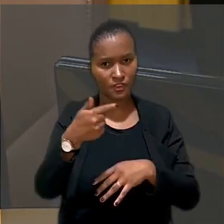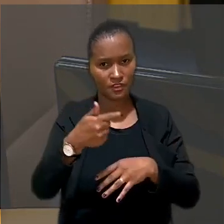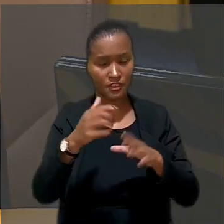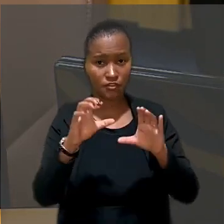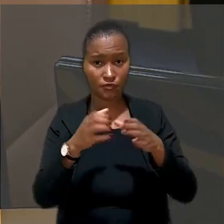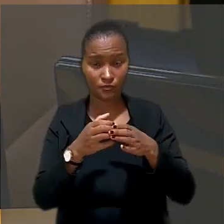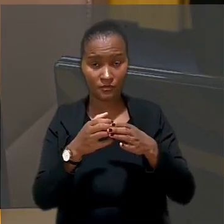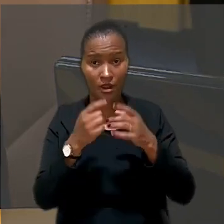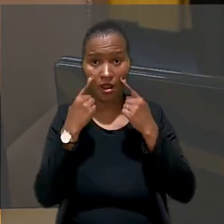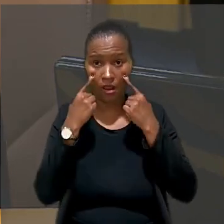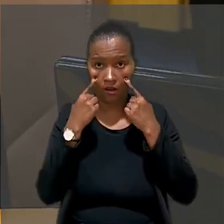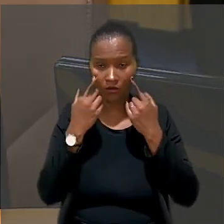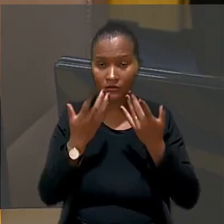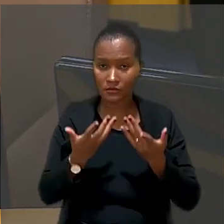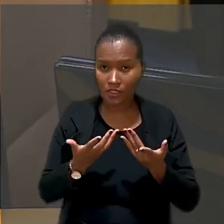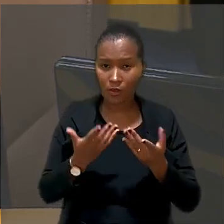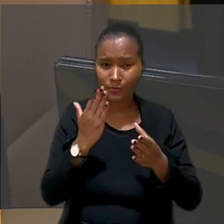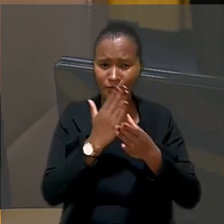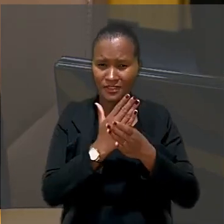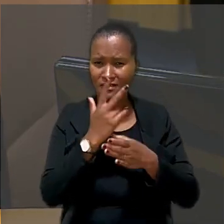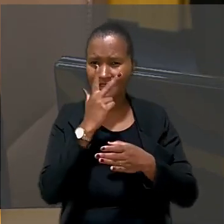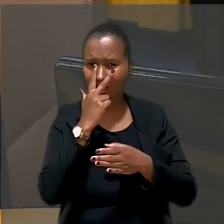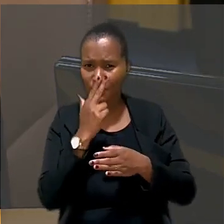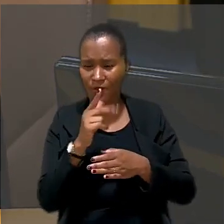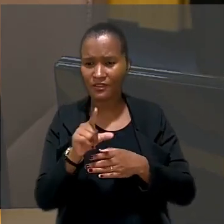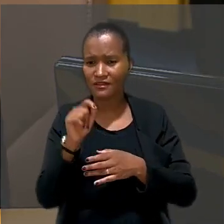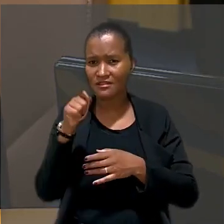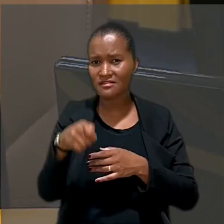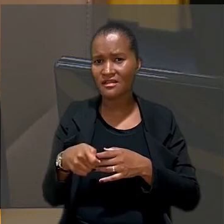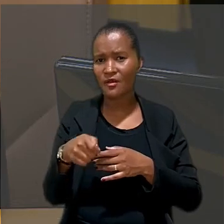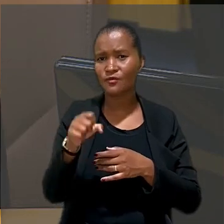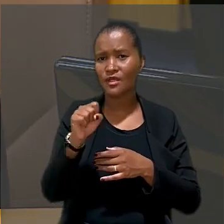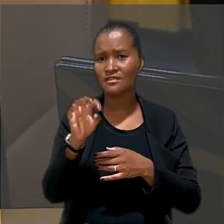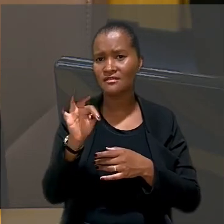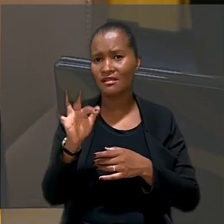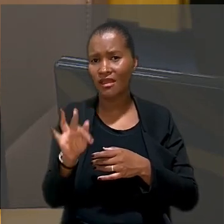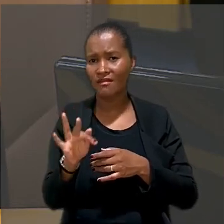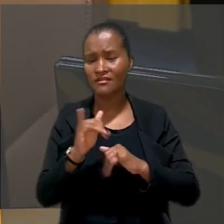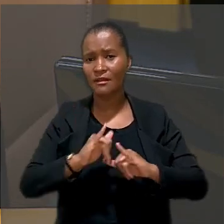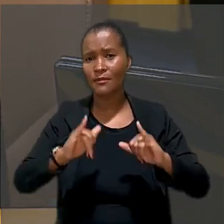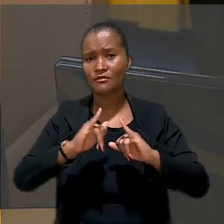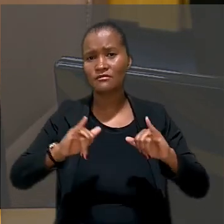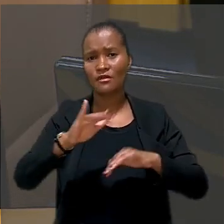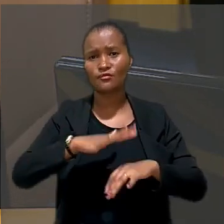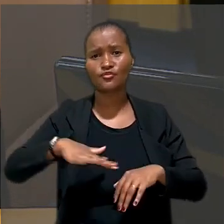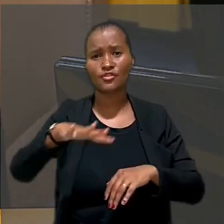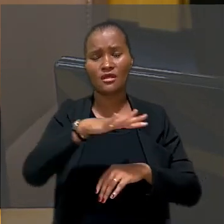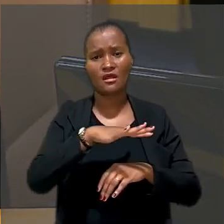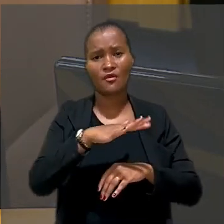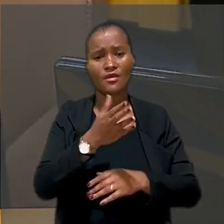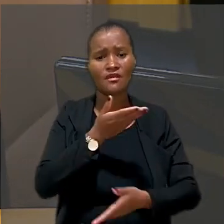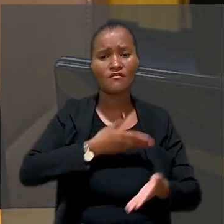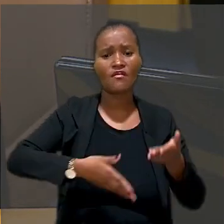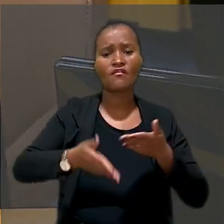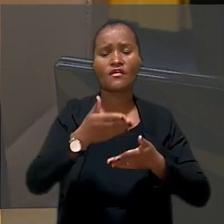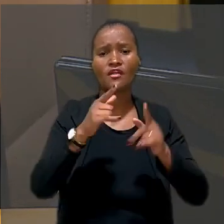sétima turma, alertou que o caso é idêntico à decisão do STF de repercussão geral, envolvendo um empregado que